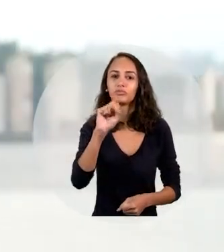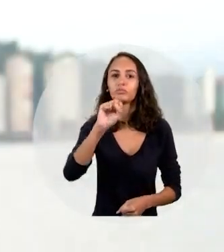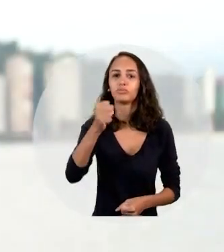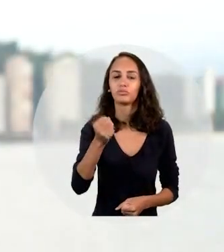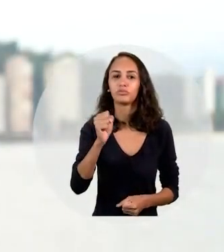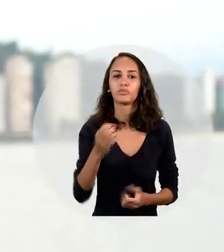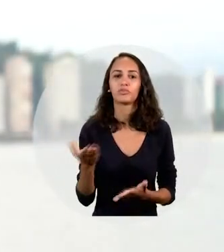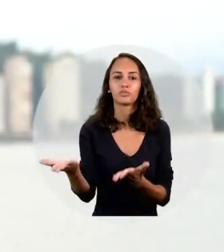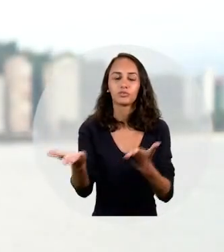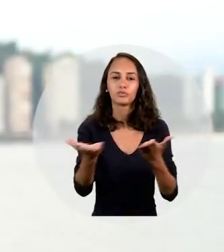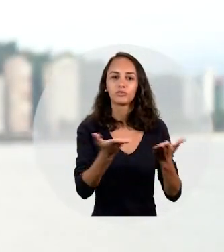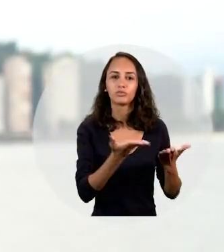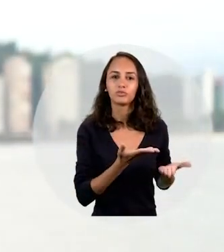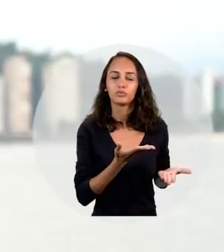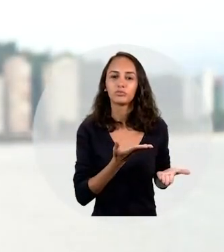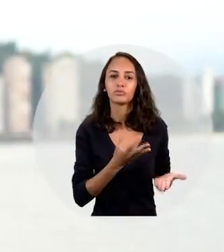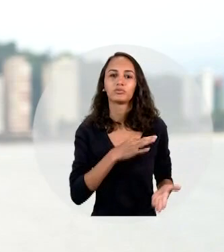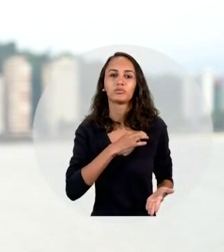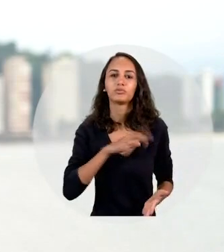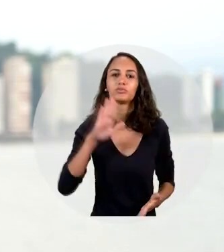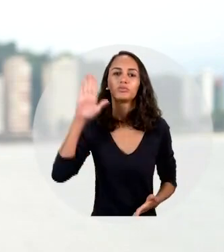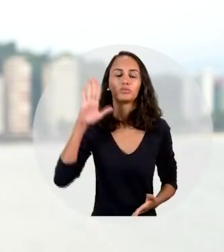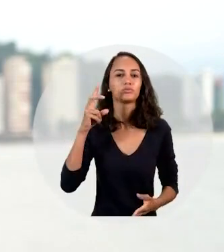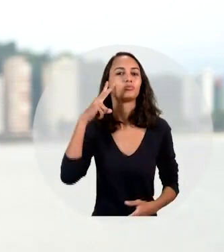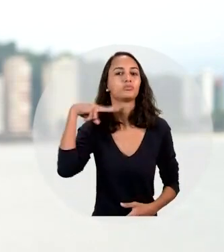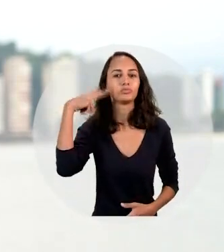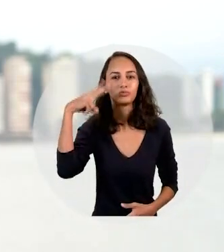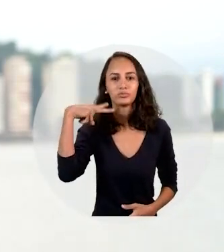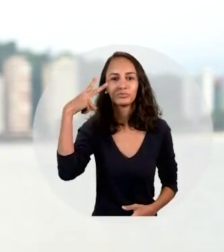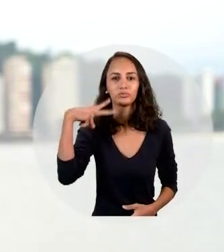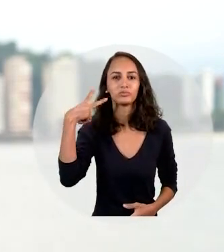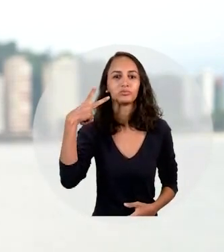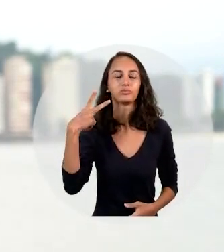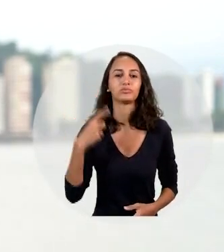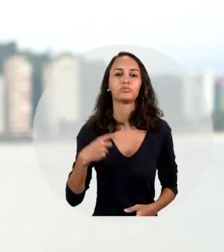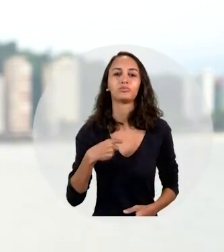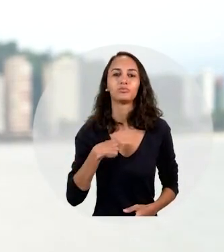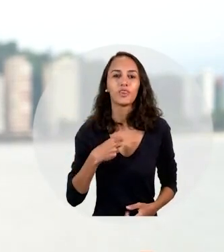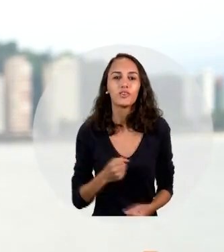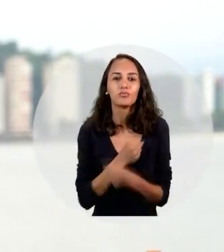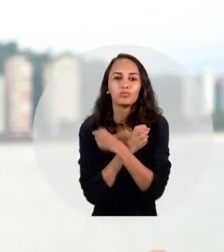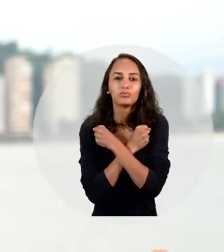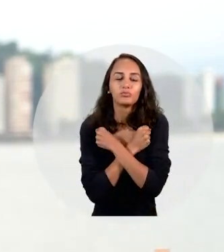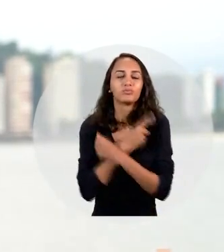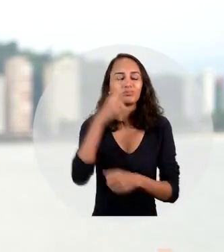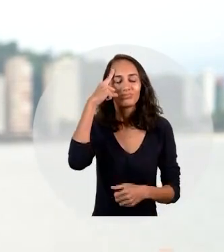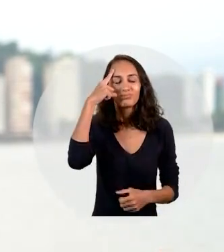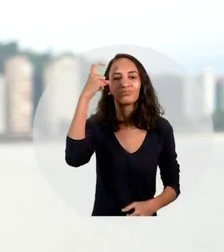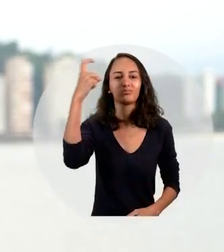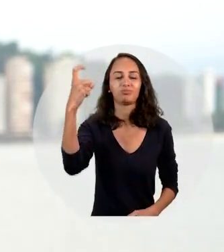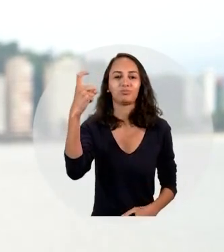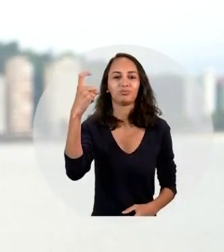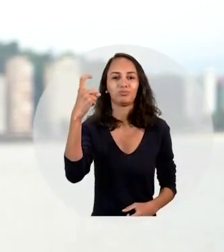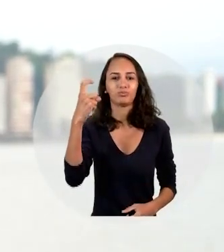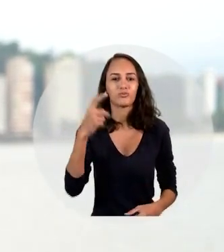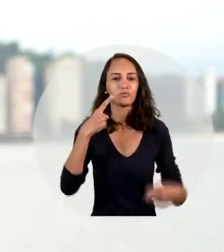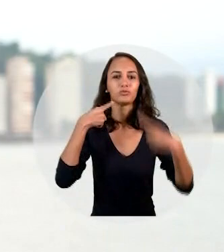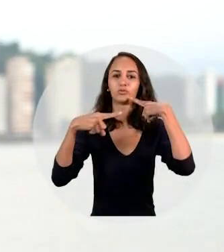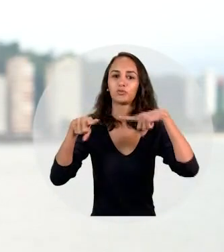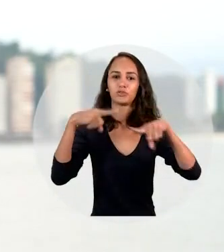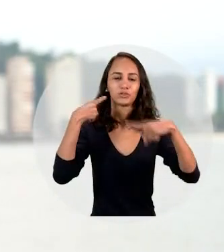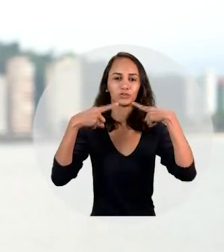2008 me convidaram para poder sair candidato a vereador. E eu abracei a ideia,